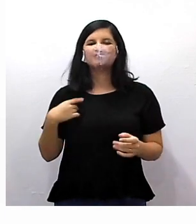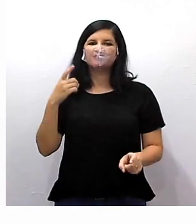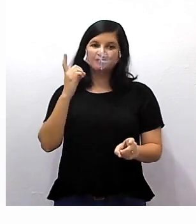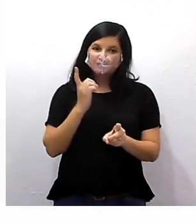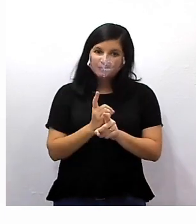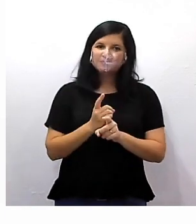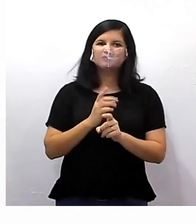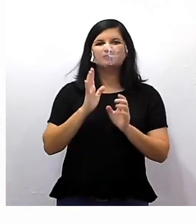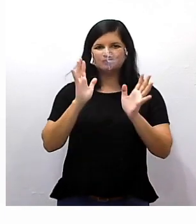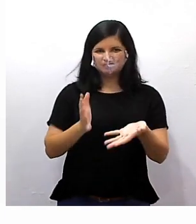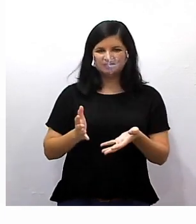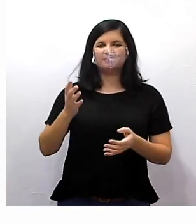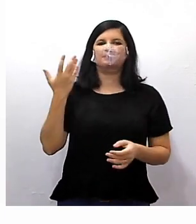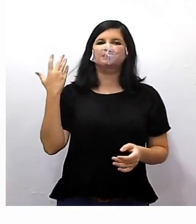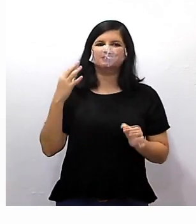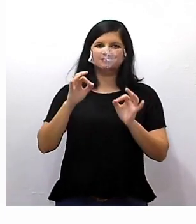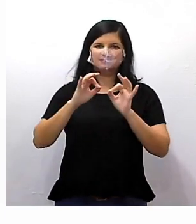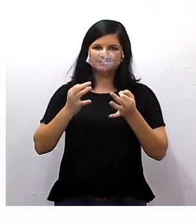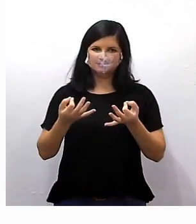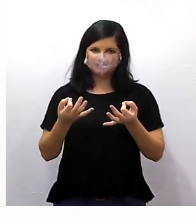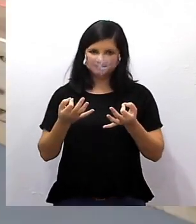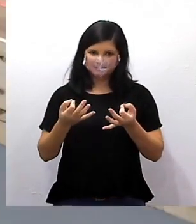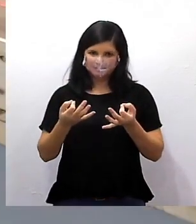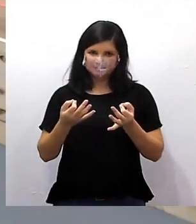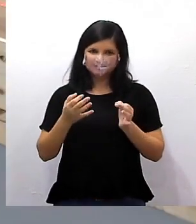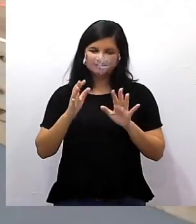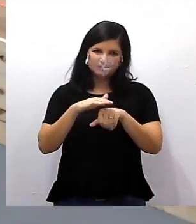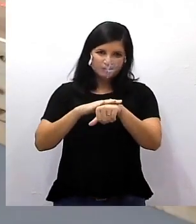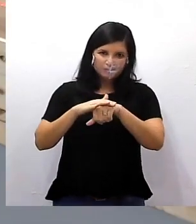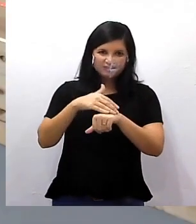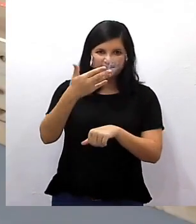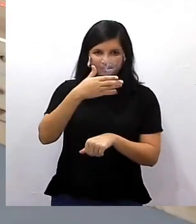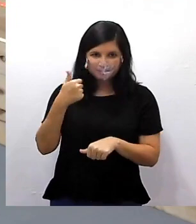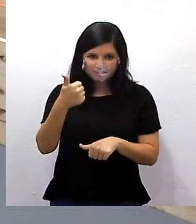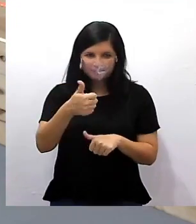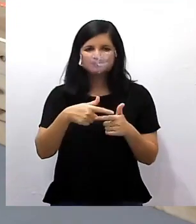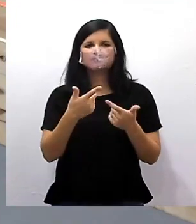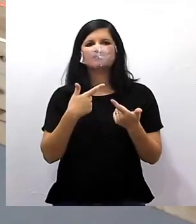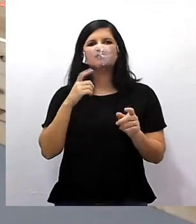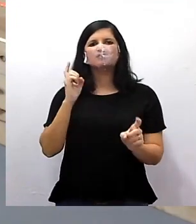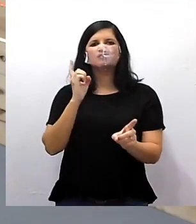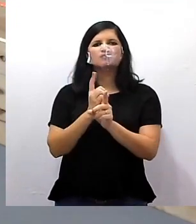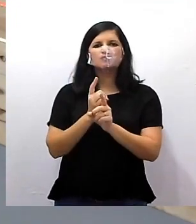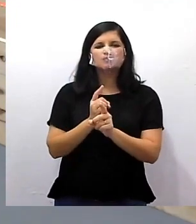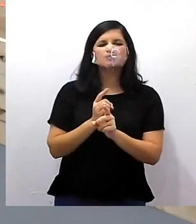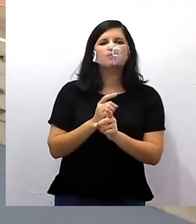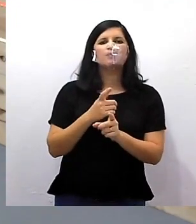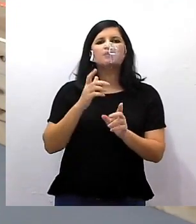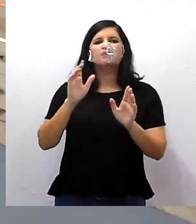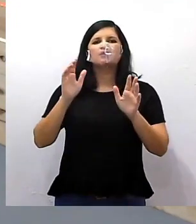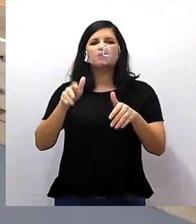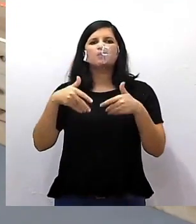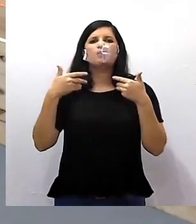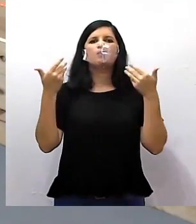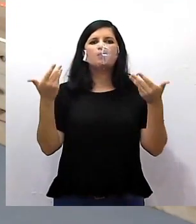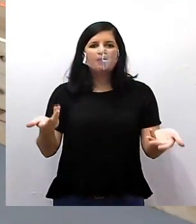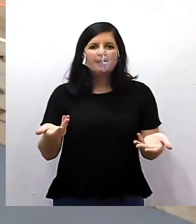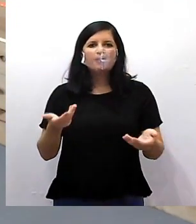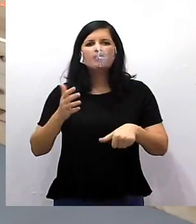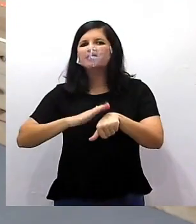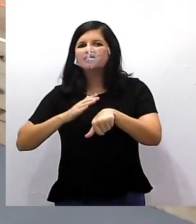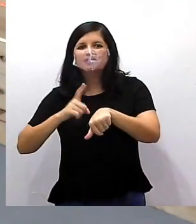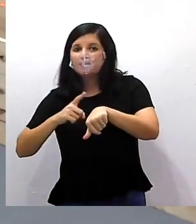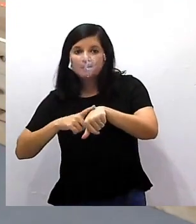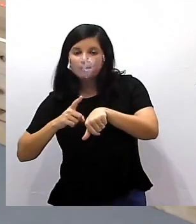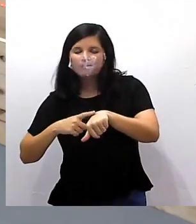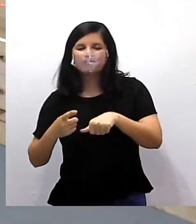descobrir, e aí pode cortar a tela aqui para mim, para a gente conversar um pouco melhor, depois de descobrir, tá certo, qual que seria o tempo